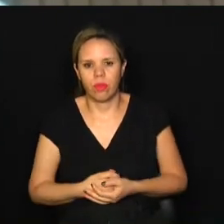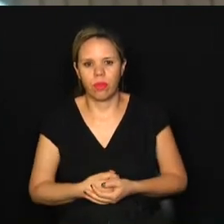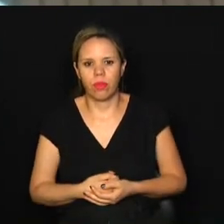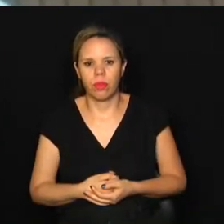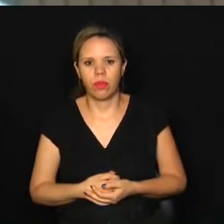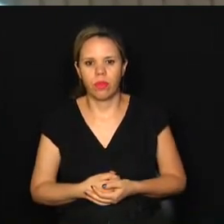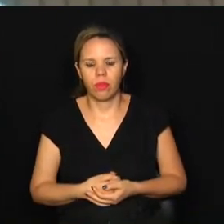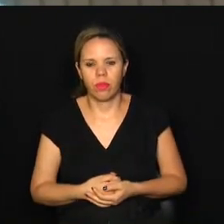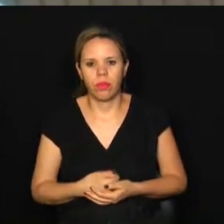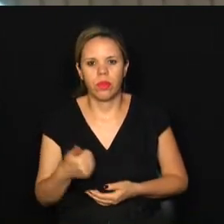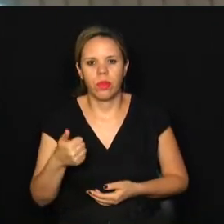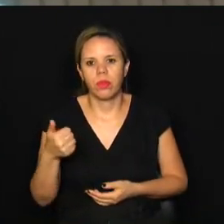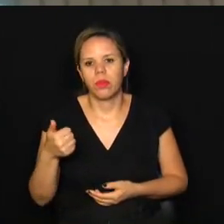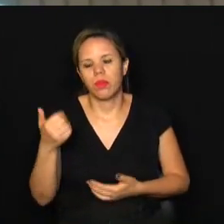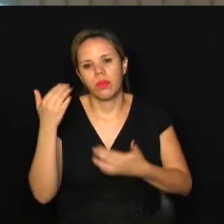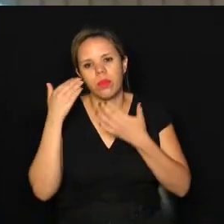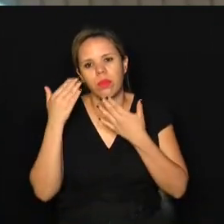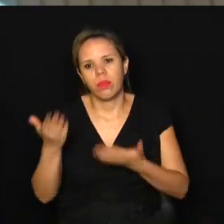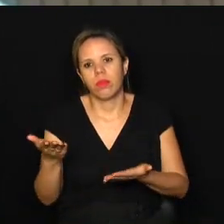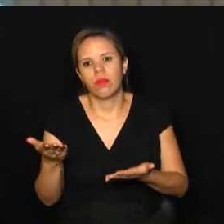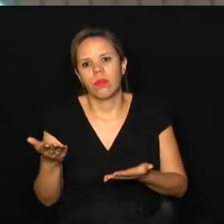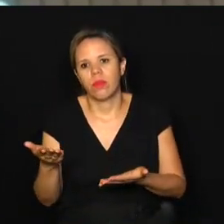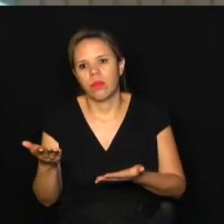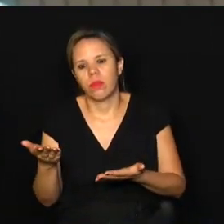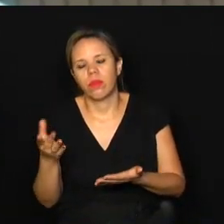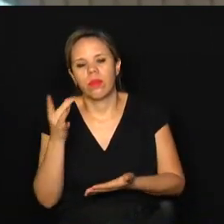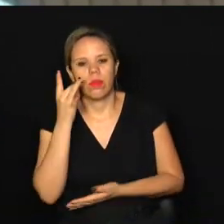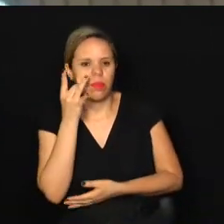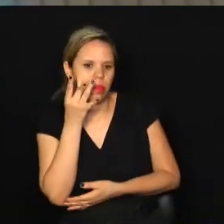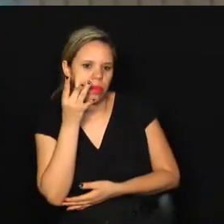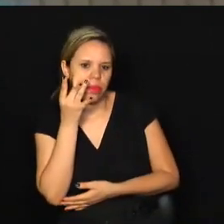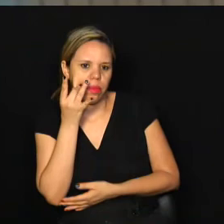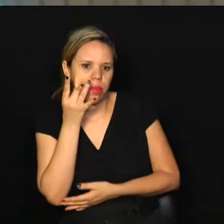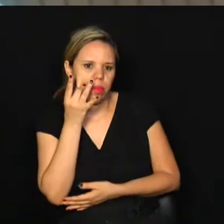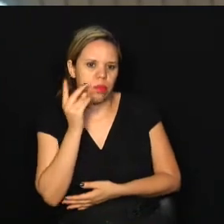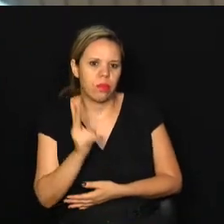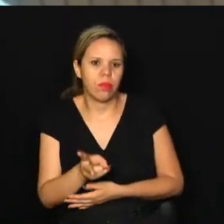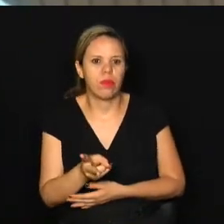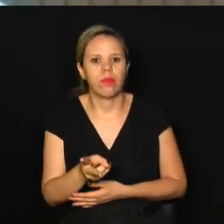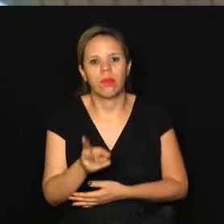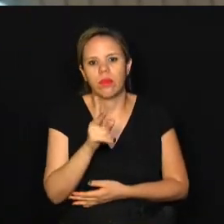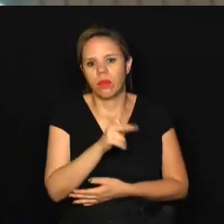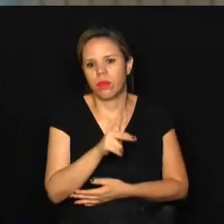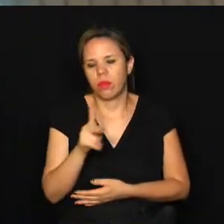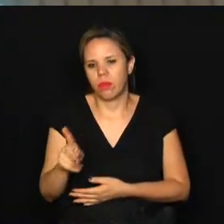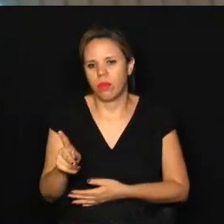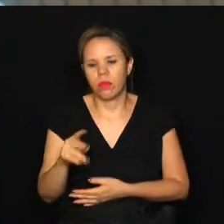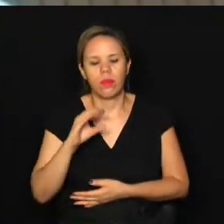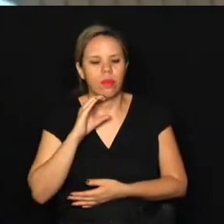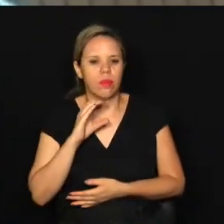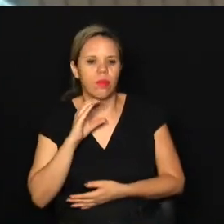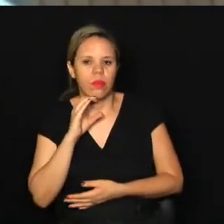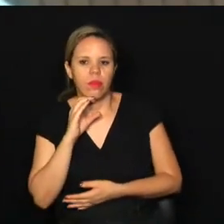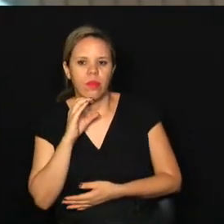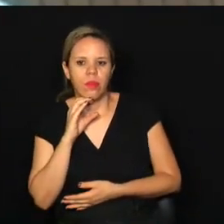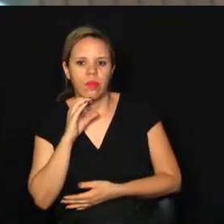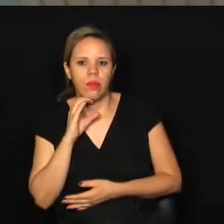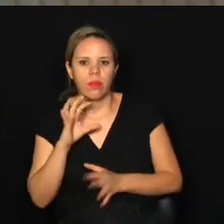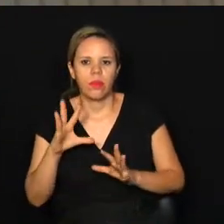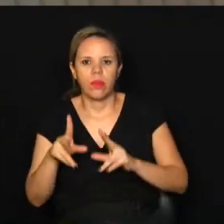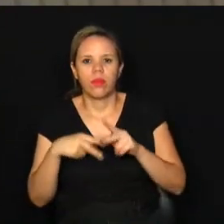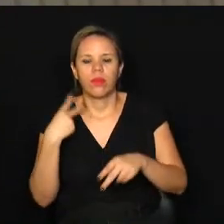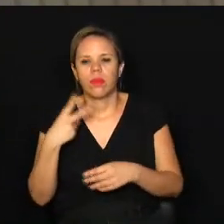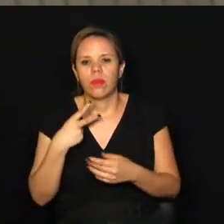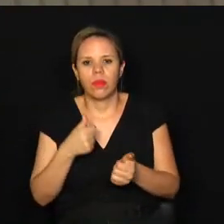eu, primeiramente, agradecer a presença, como sempre, do professor Alberto, do Carlão do PT, todos os vereadores que